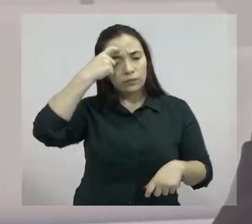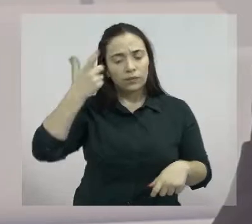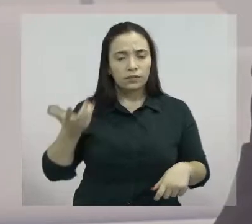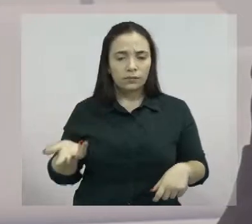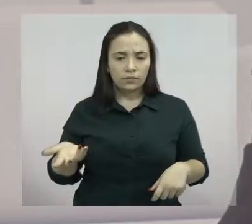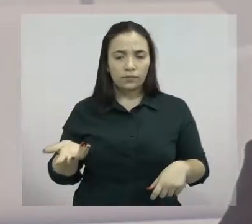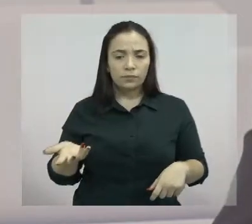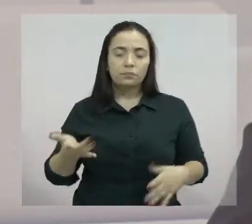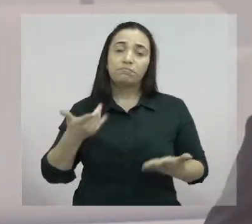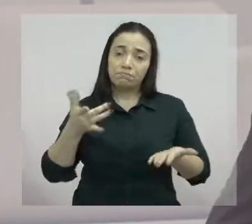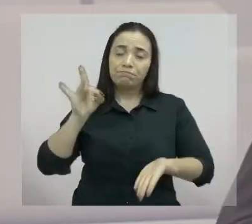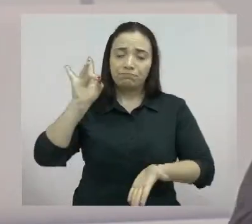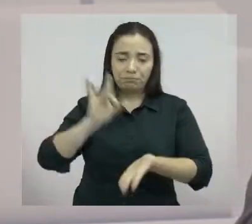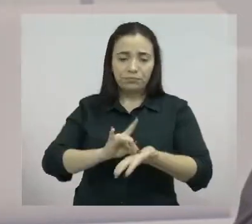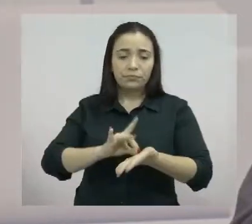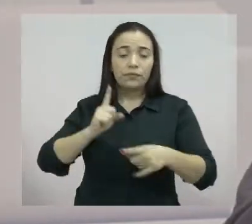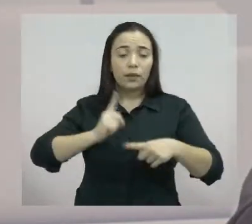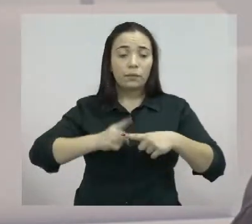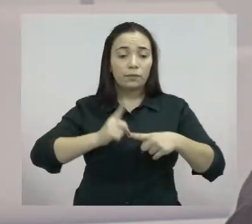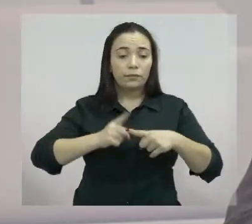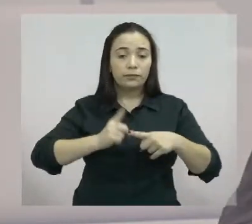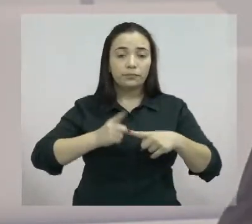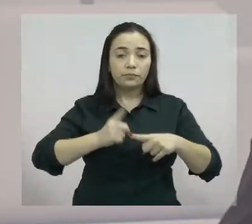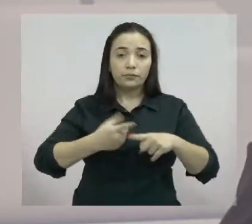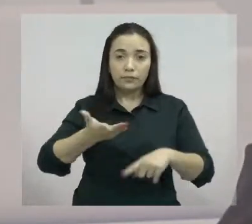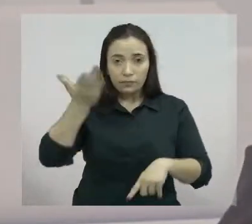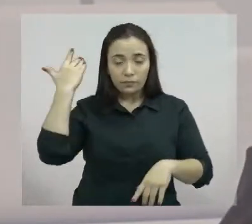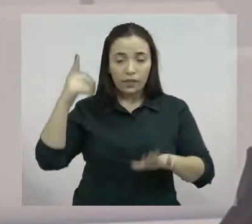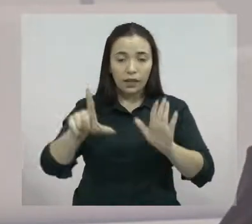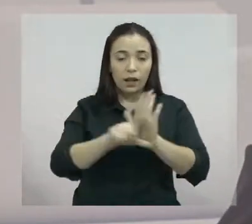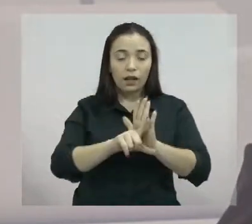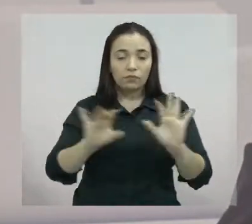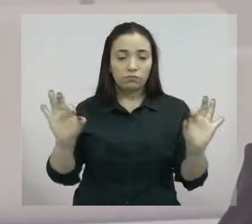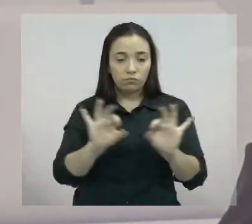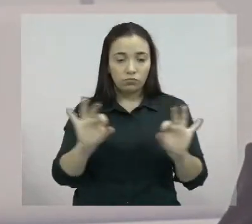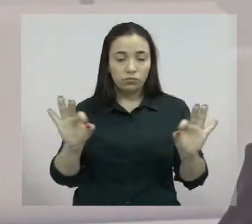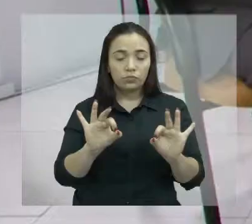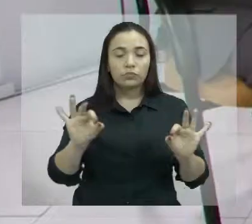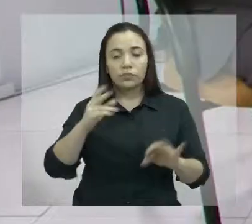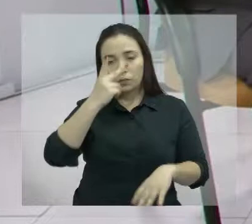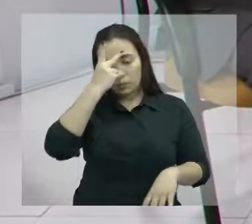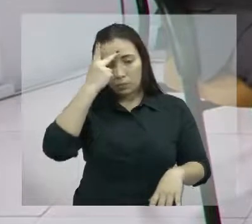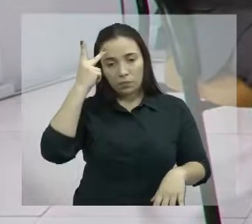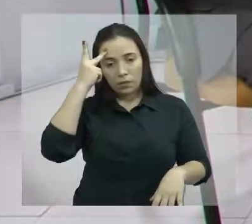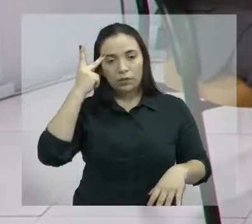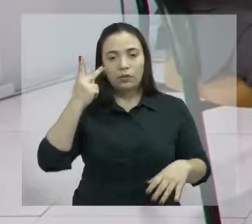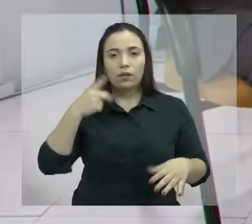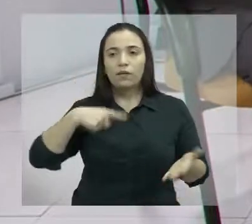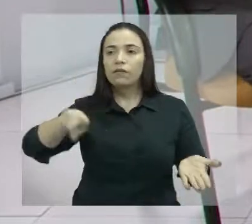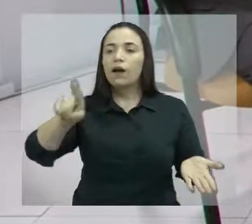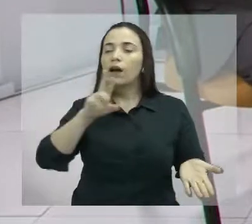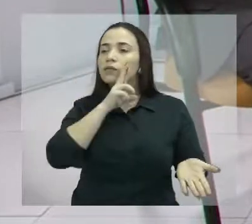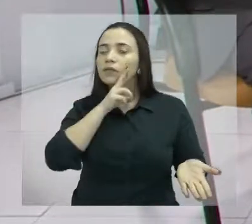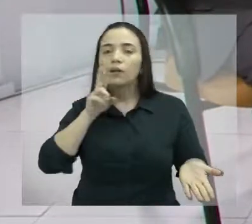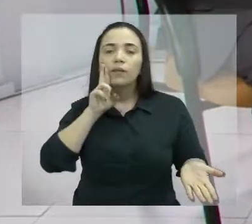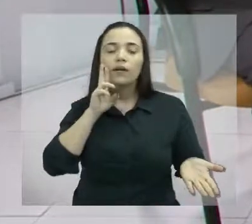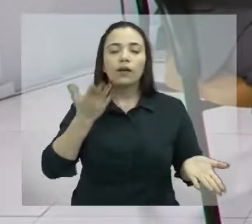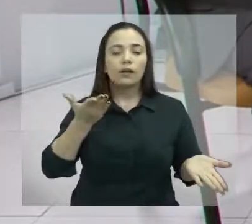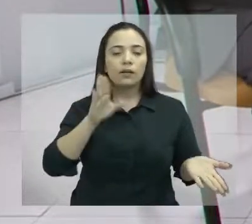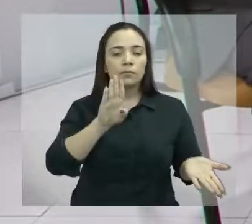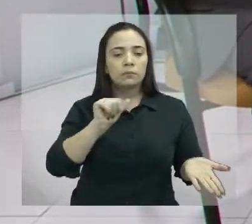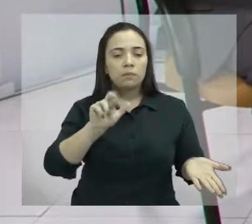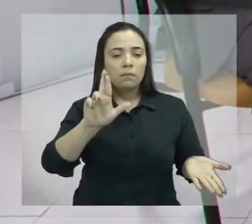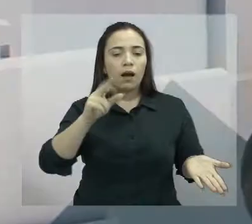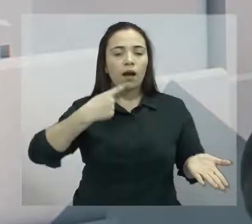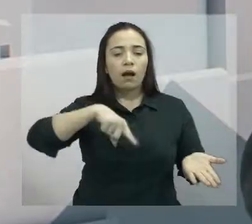aqui é a grande realidade, porque antes da lei, essa chamada lei seca, as pessoas iam para restaurante ou saíam para beber